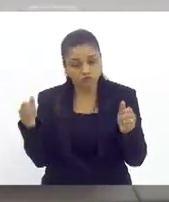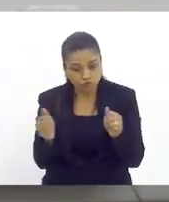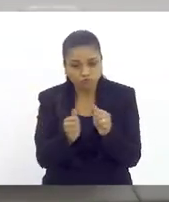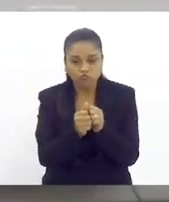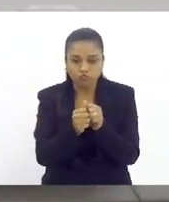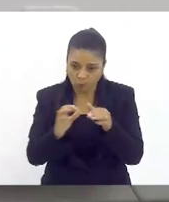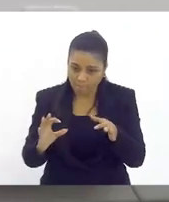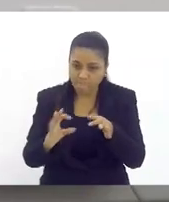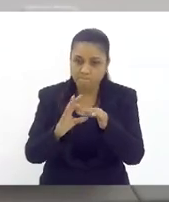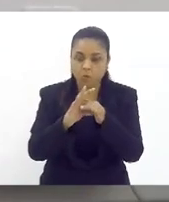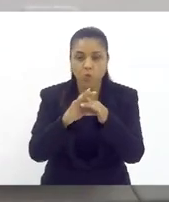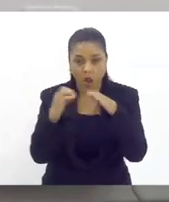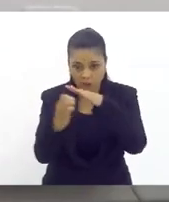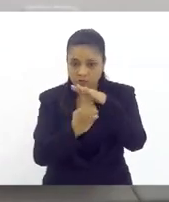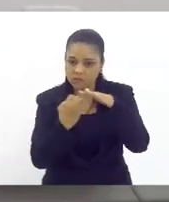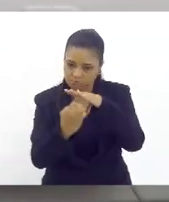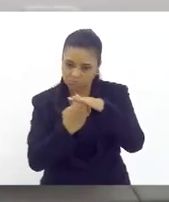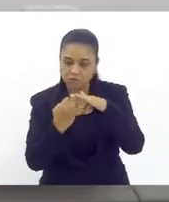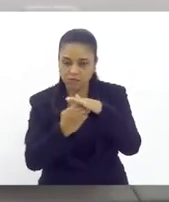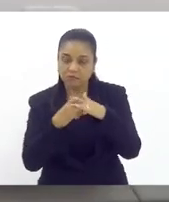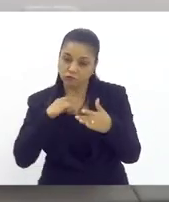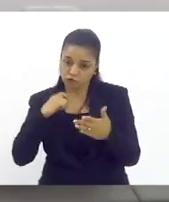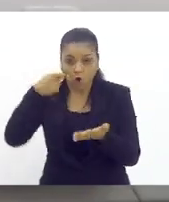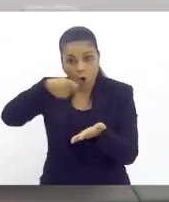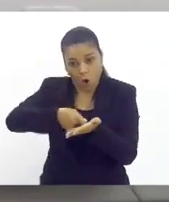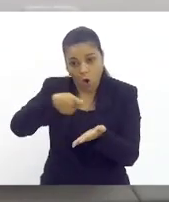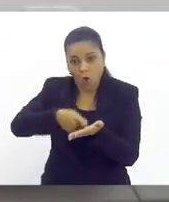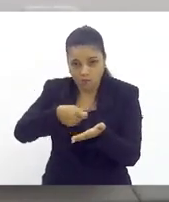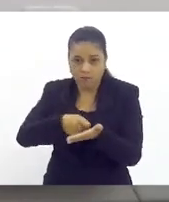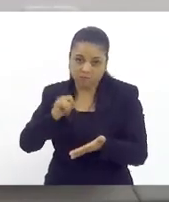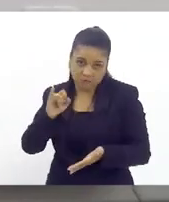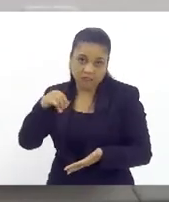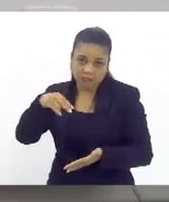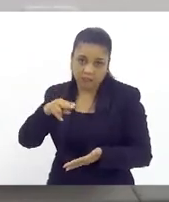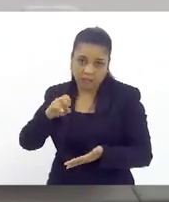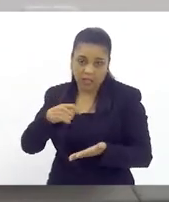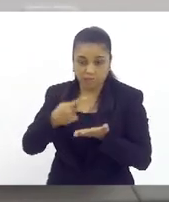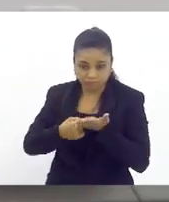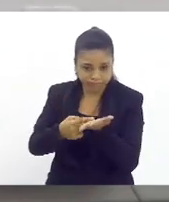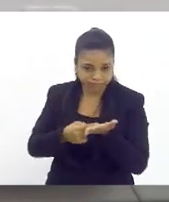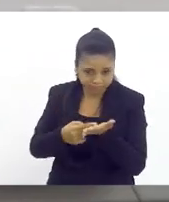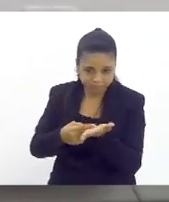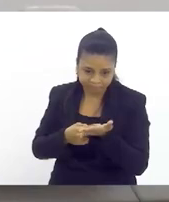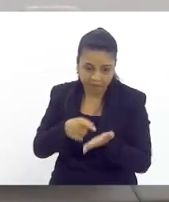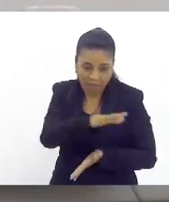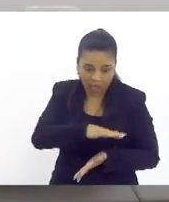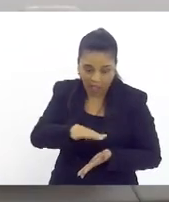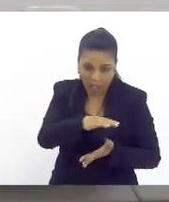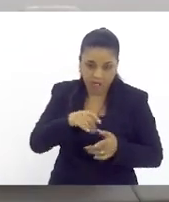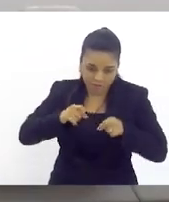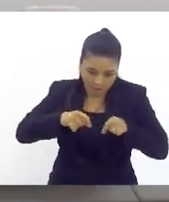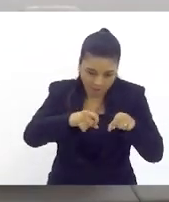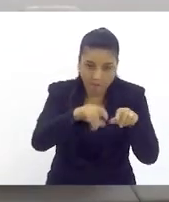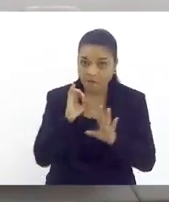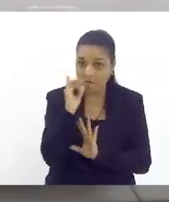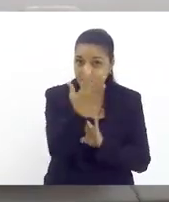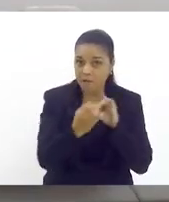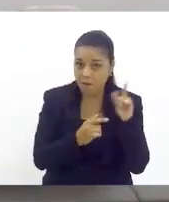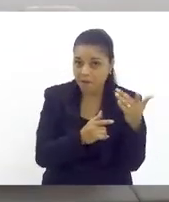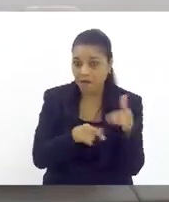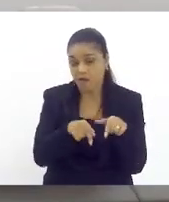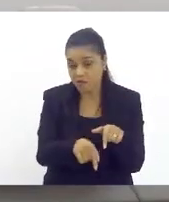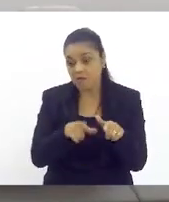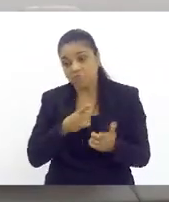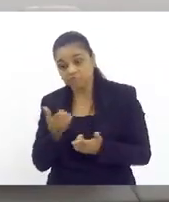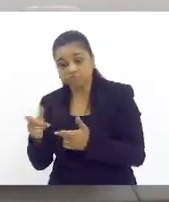obrigações que o Enéa gravava na licença de de recompor tantas áreas e com aqueles que